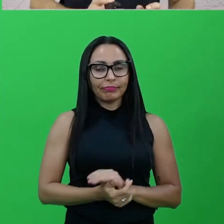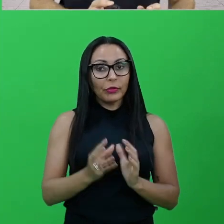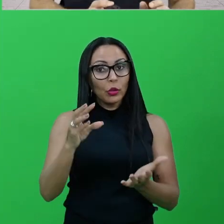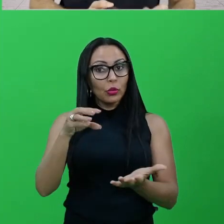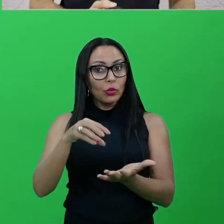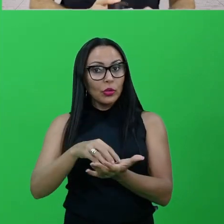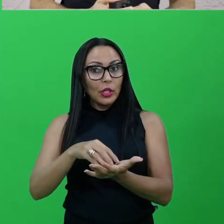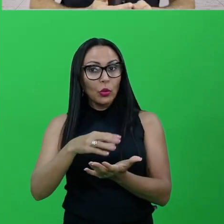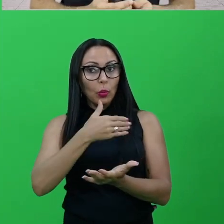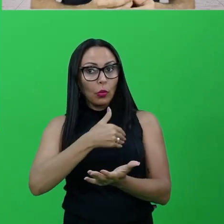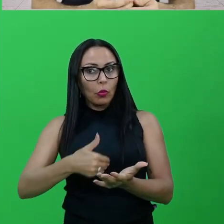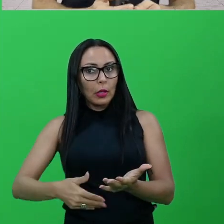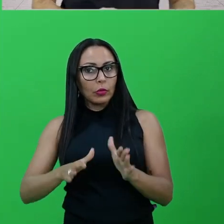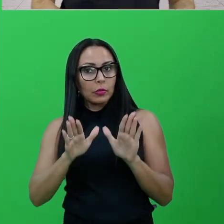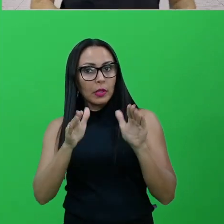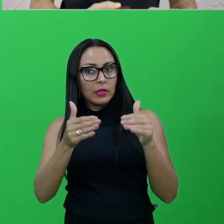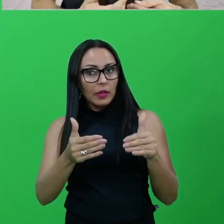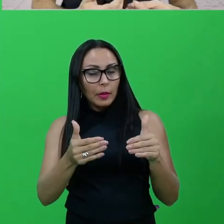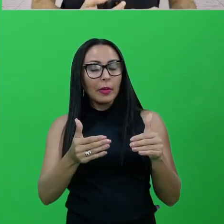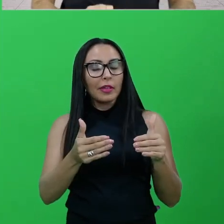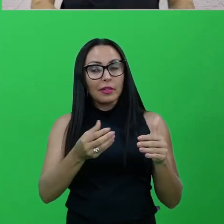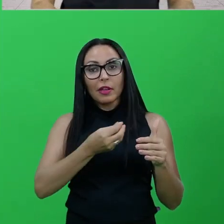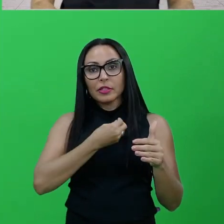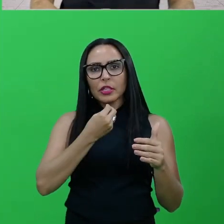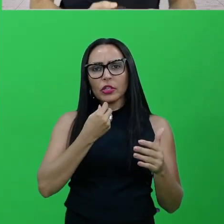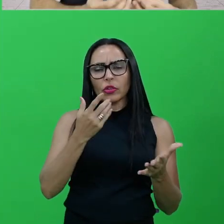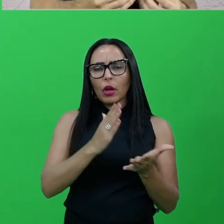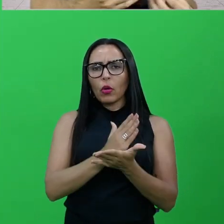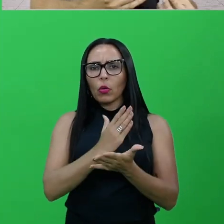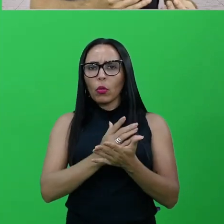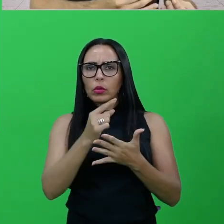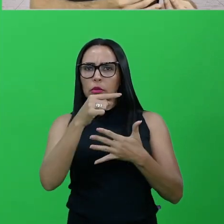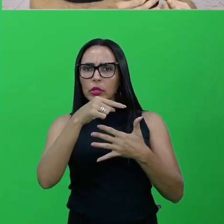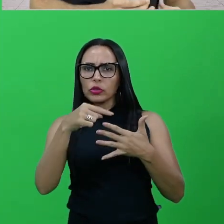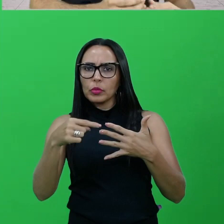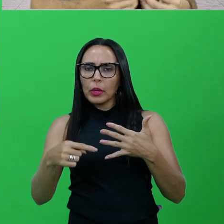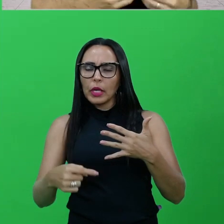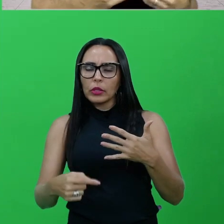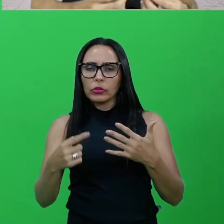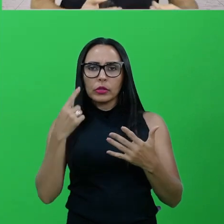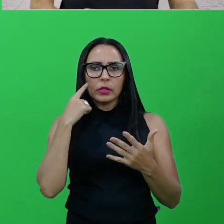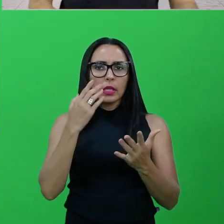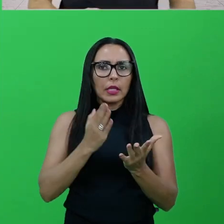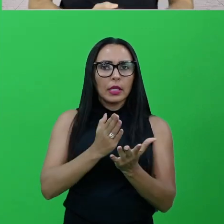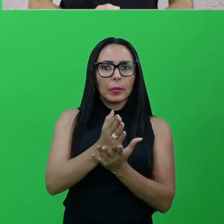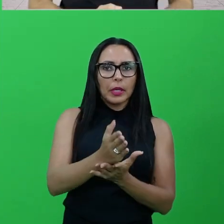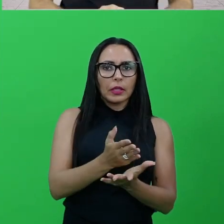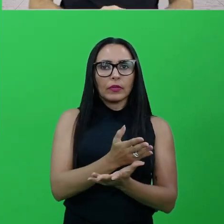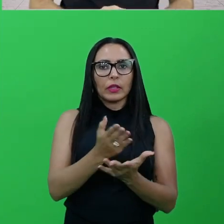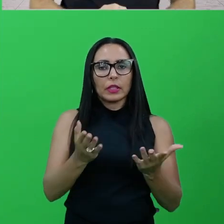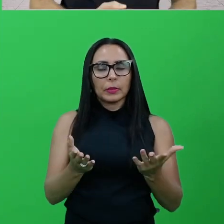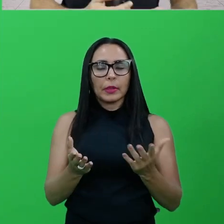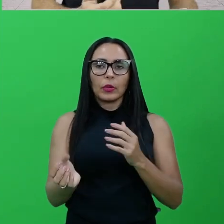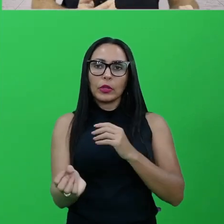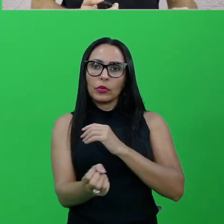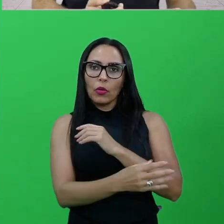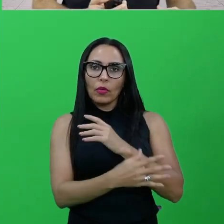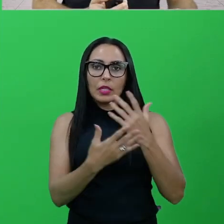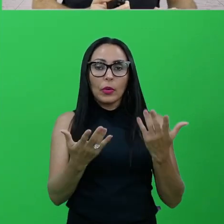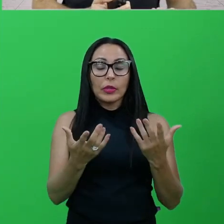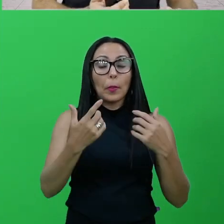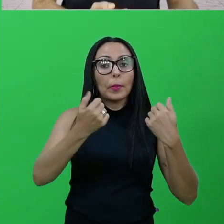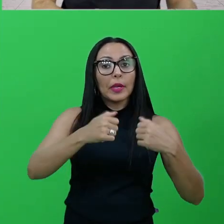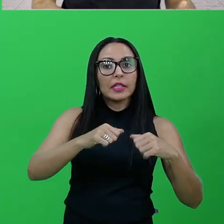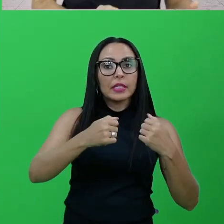público, especificamente, existem alguns aspectos diretamente relacionados à inserção da inovação. Então,